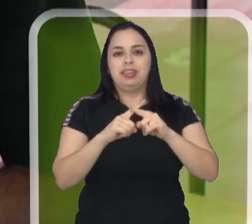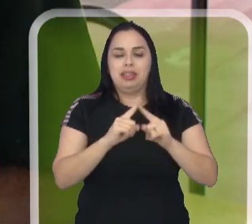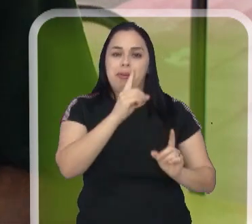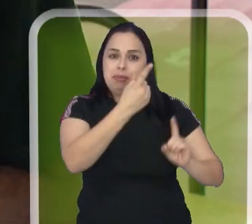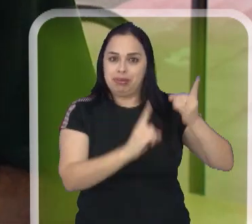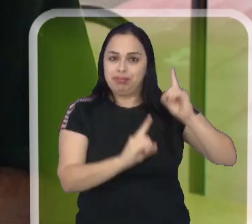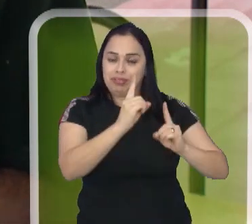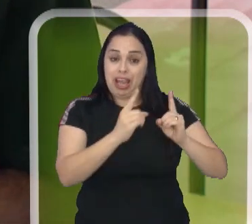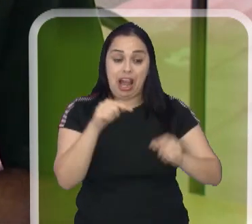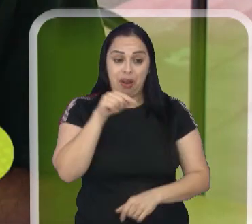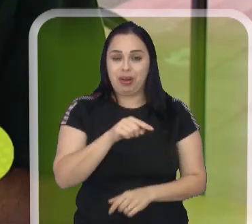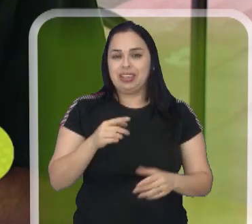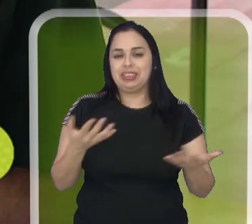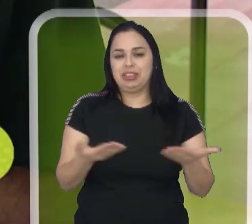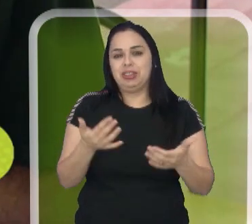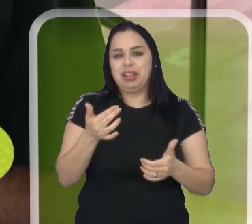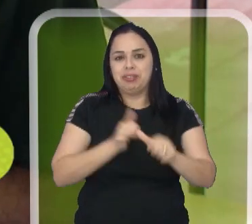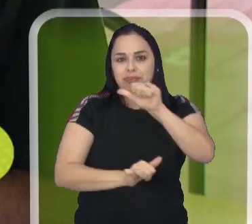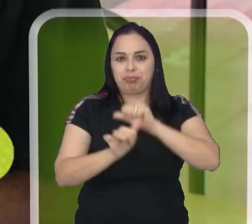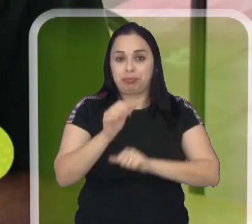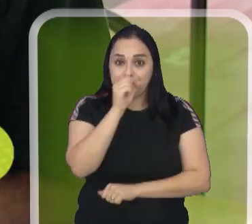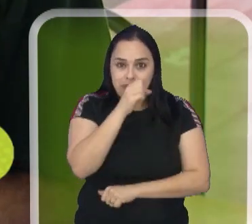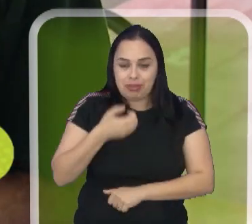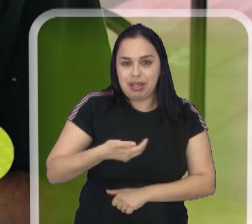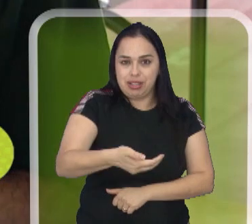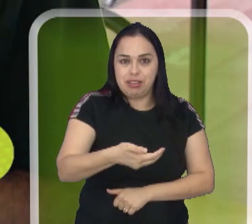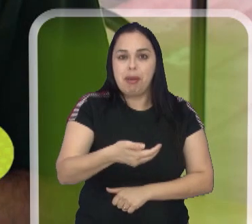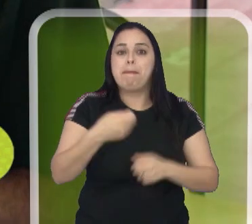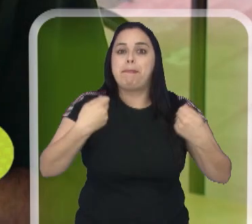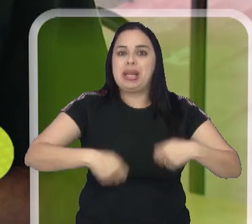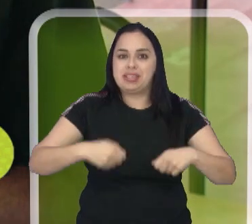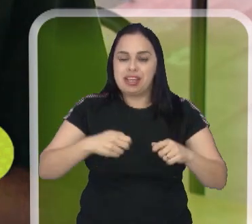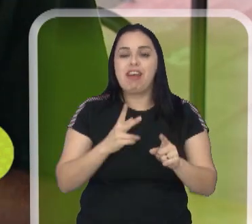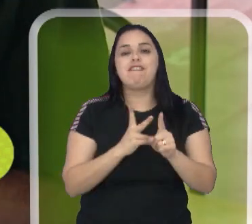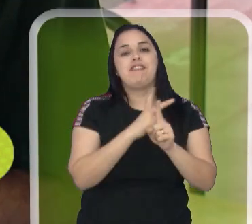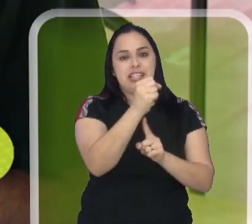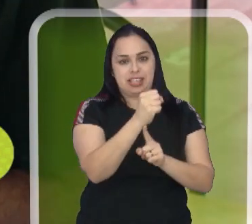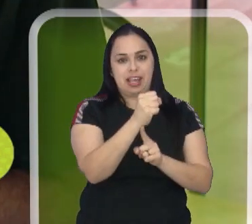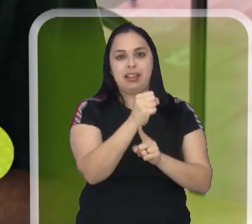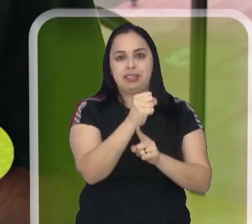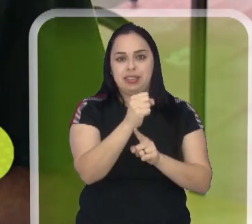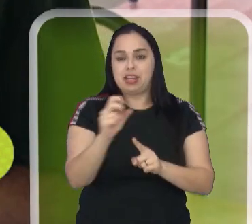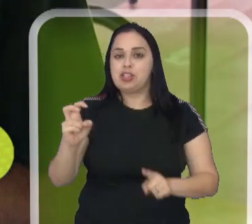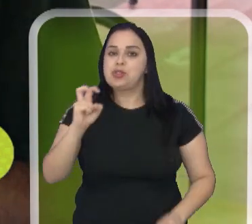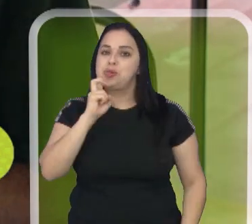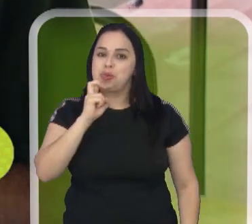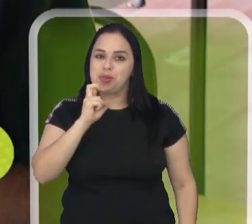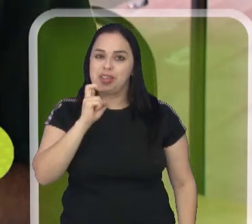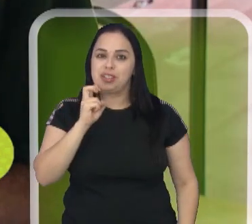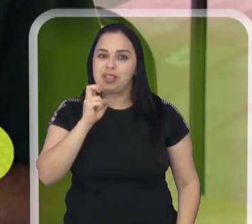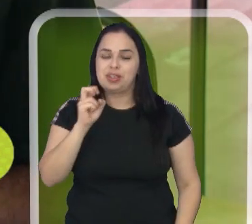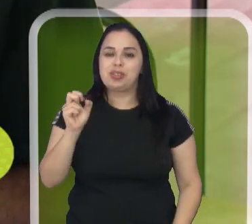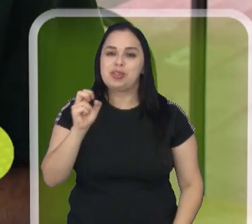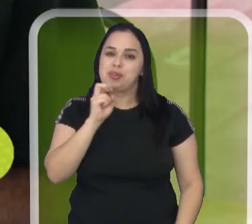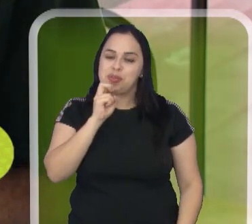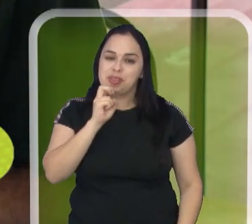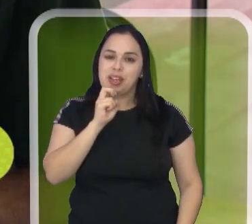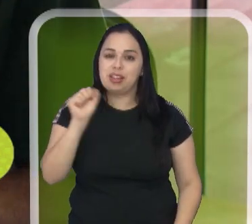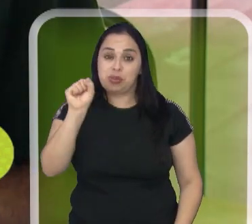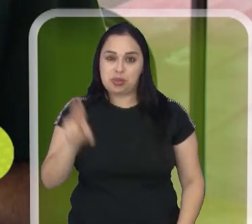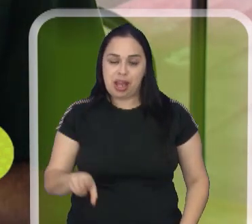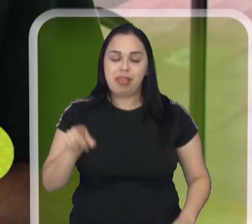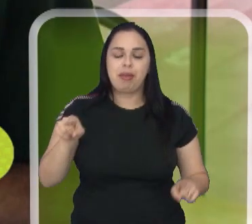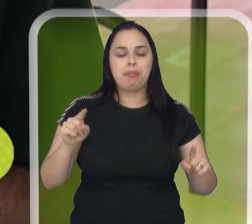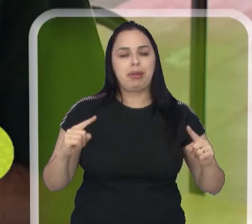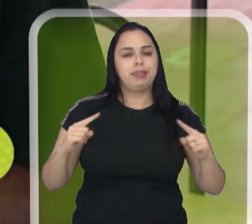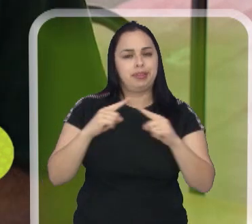a última rodada, no próximo sábado, quando a Águia do Vale terá que vencer o time de Suzano em casa, no Martins Pereira, para conseguir